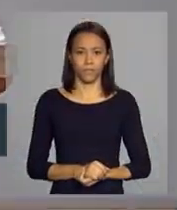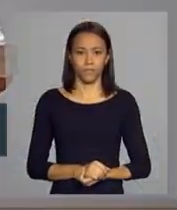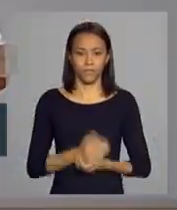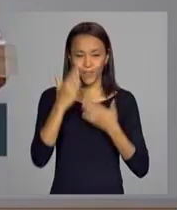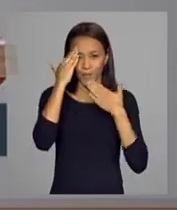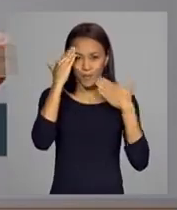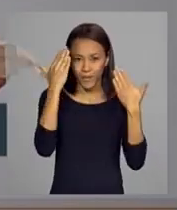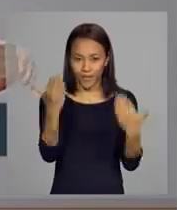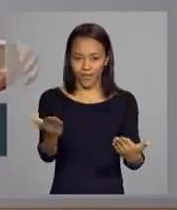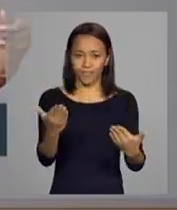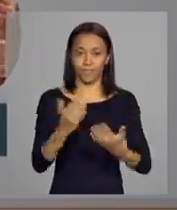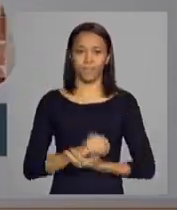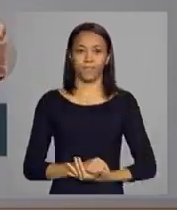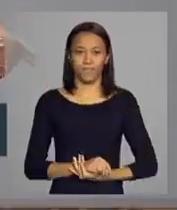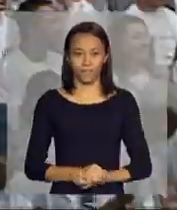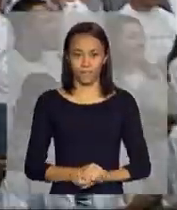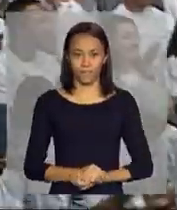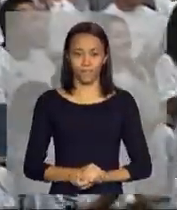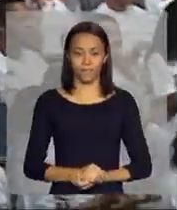Muito obrigada.